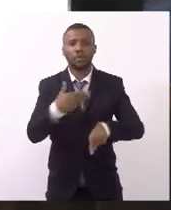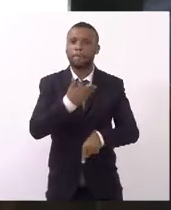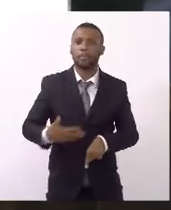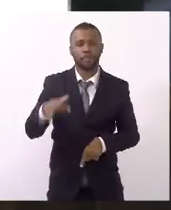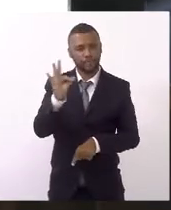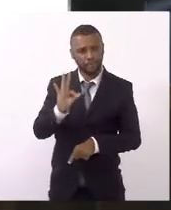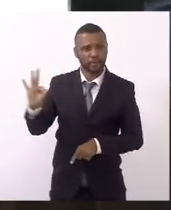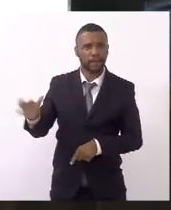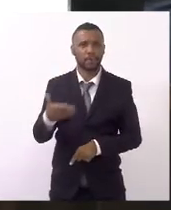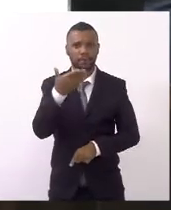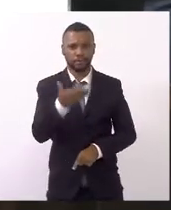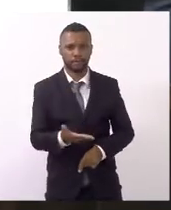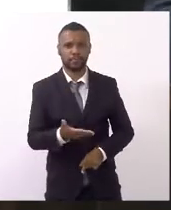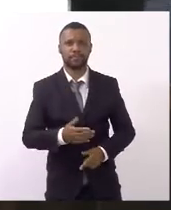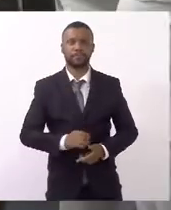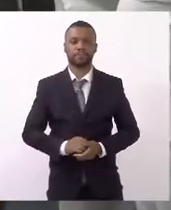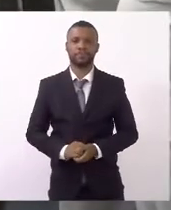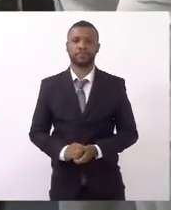Federal